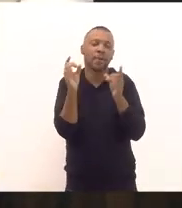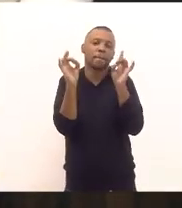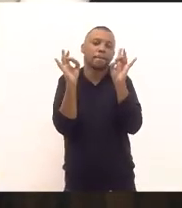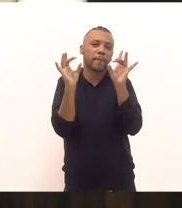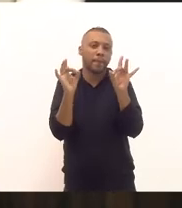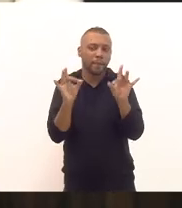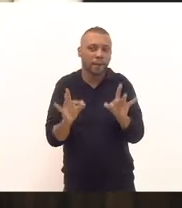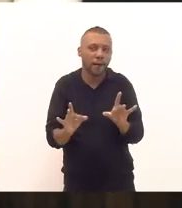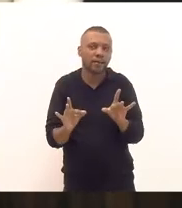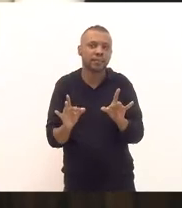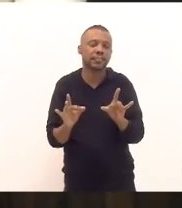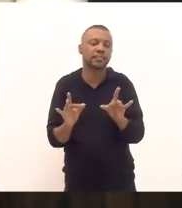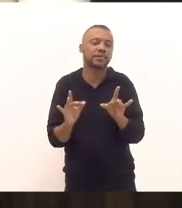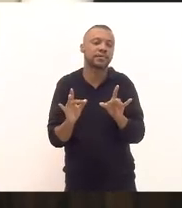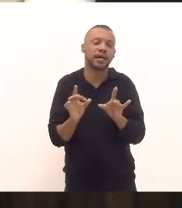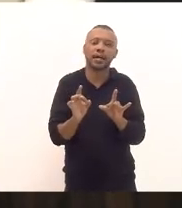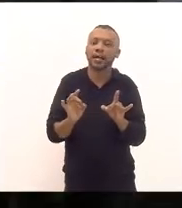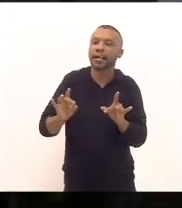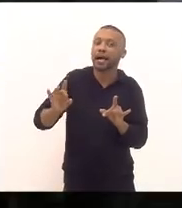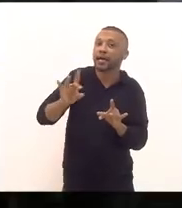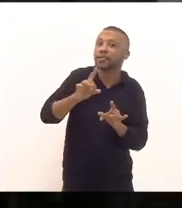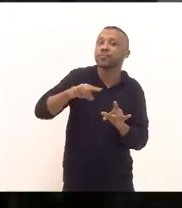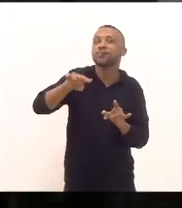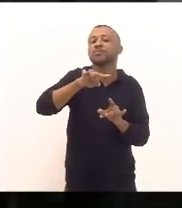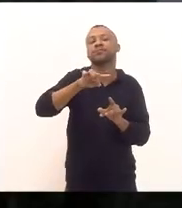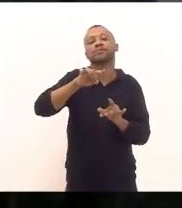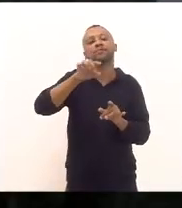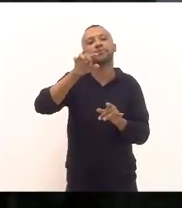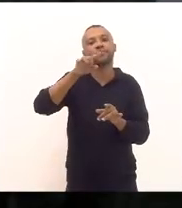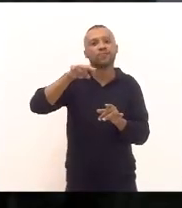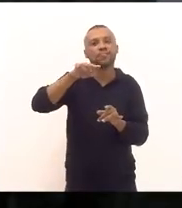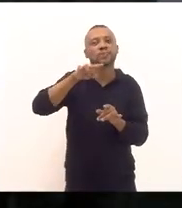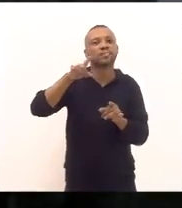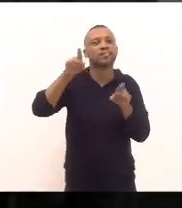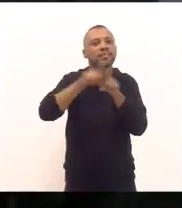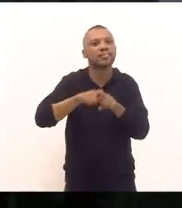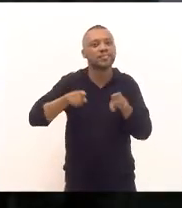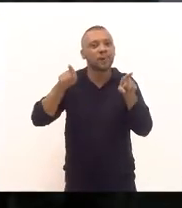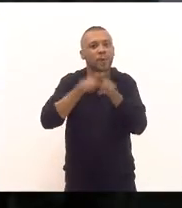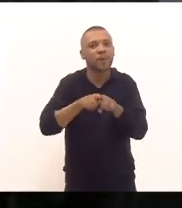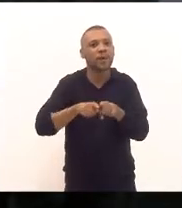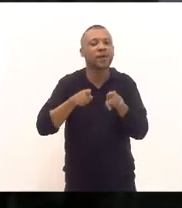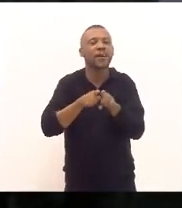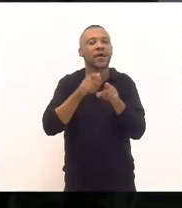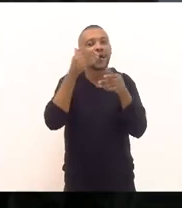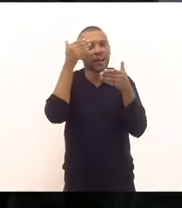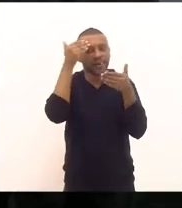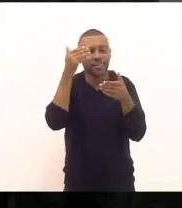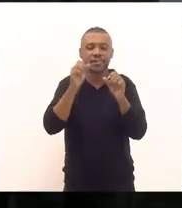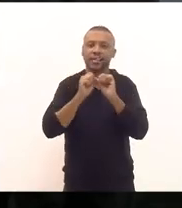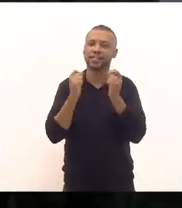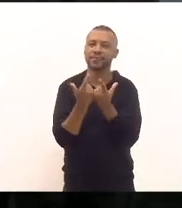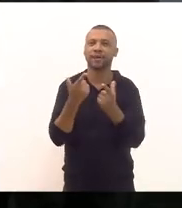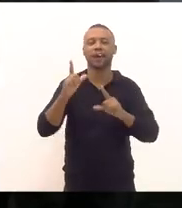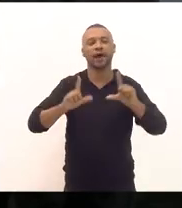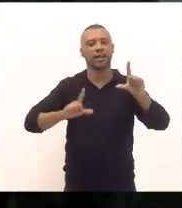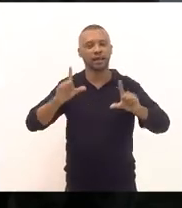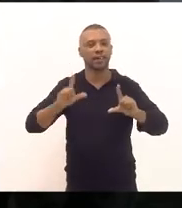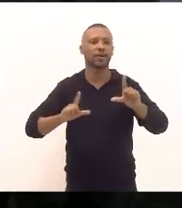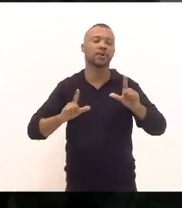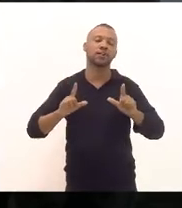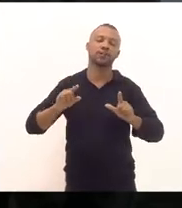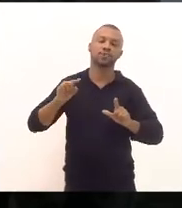a cada um de vocês e também agradecer a TV alerj ao